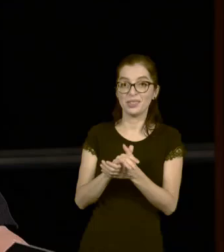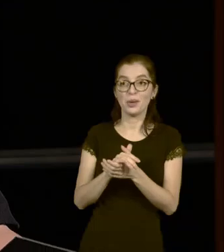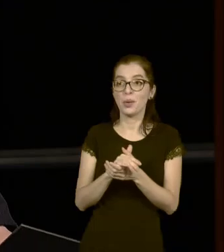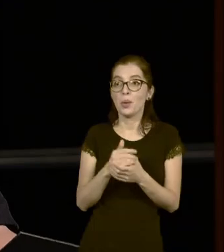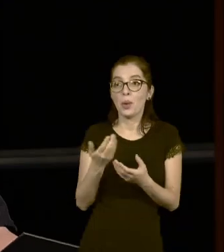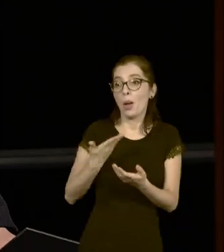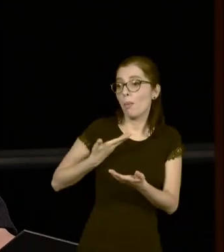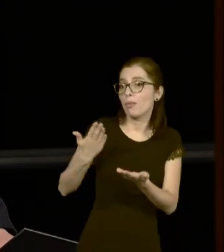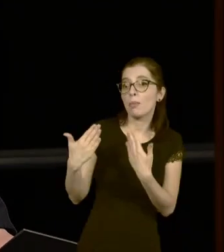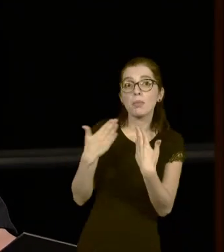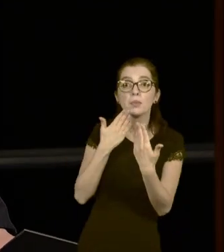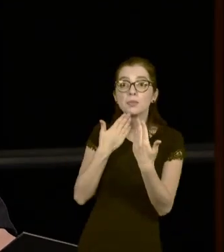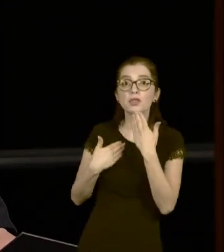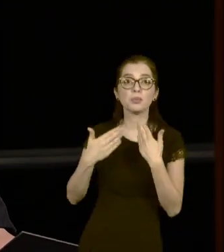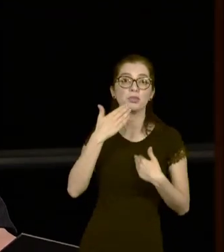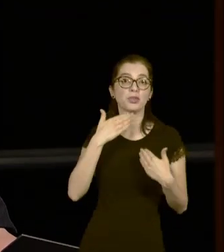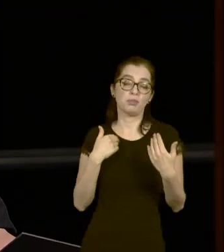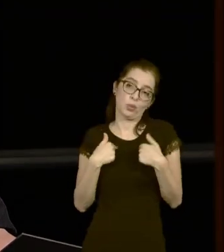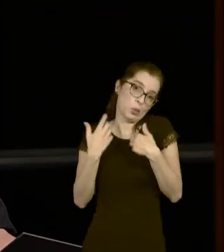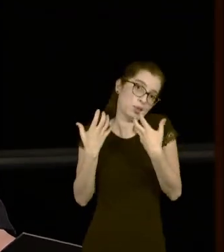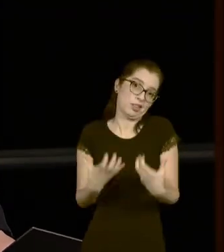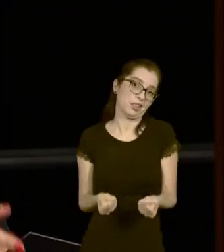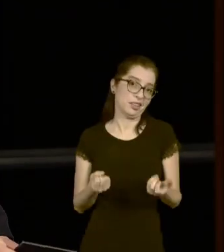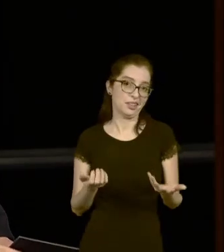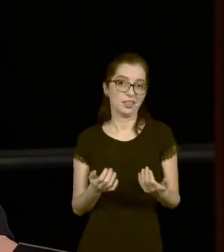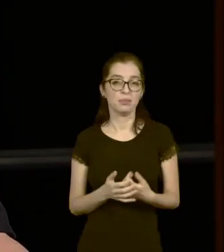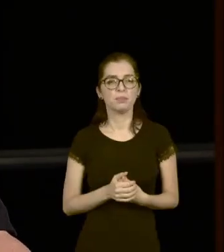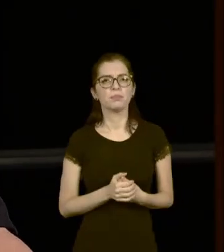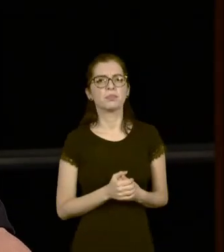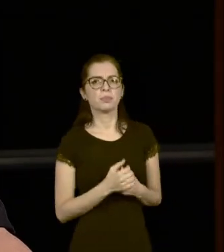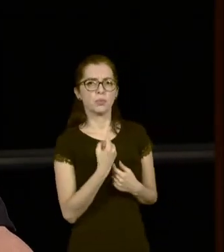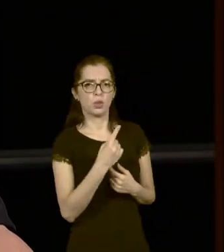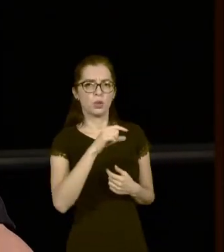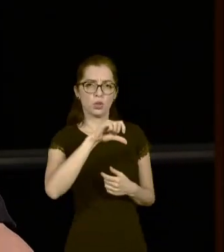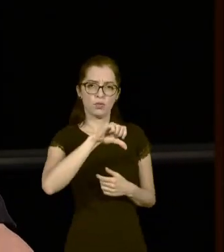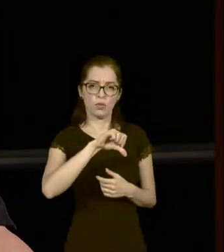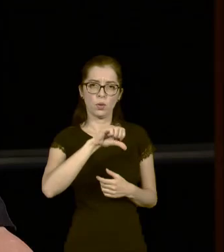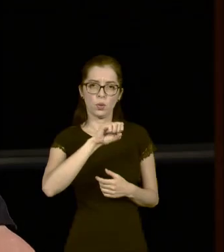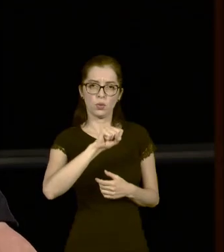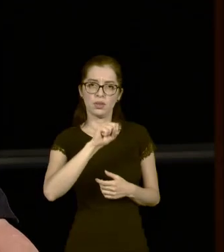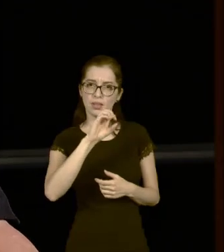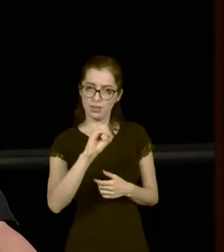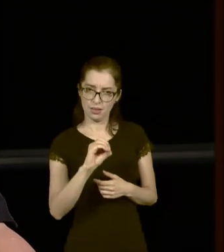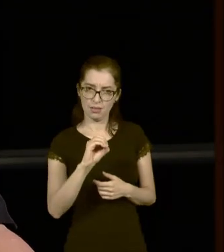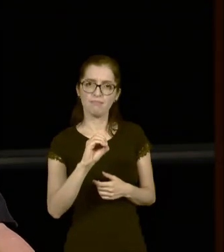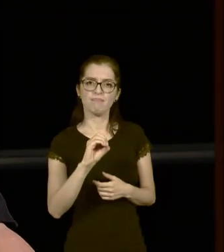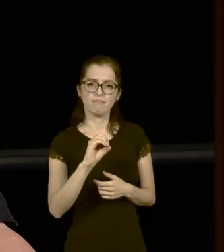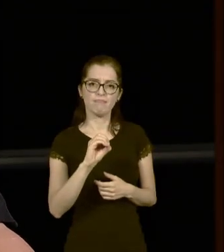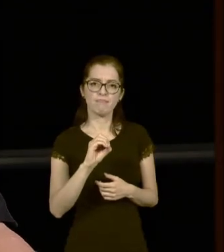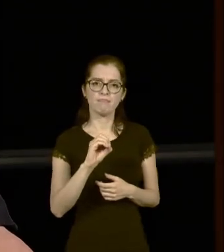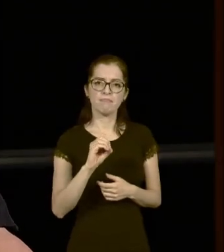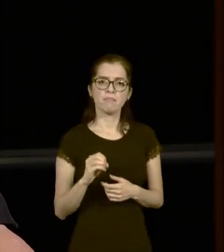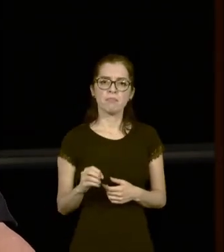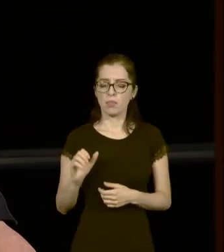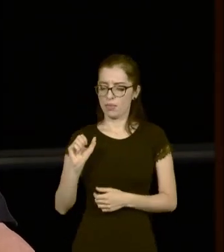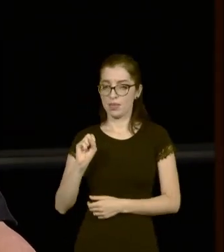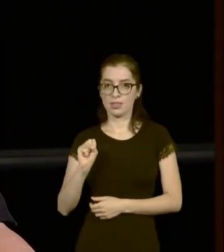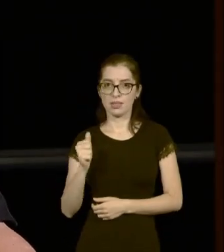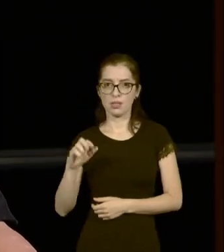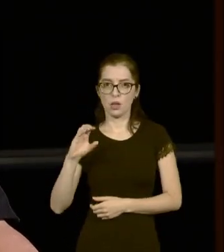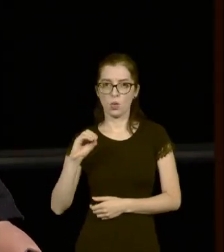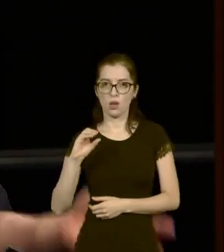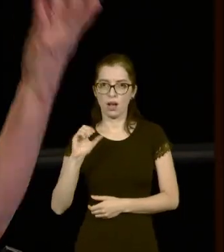Ulisses, e suas primeiras montagens lá dos anos 80 na Fundação de Artes de São Caetano do Sul? Uma delas foi o Coronel dos